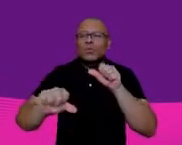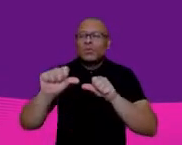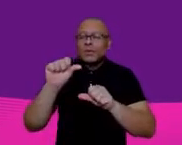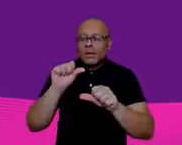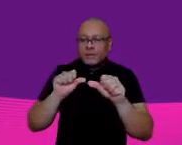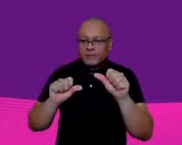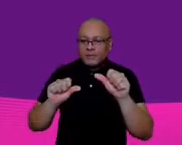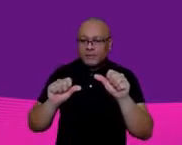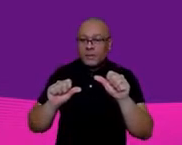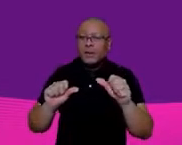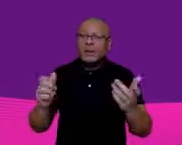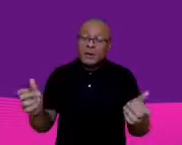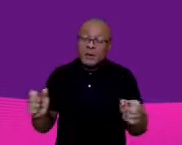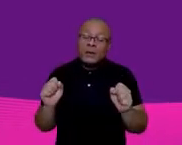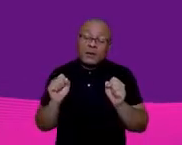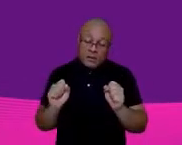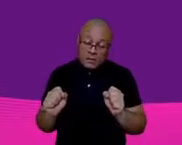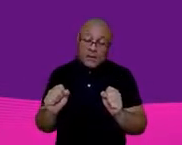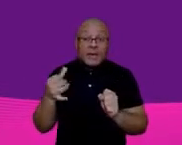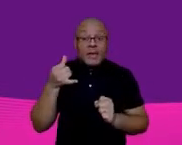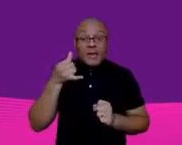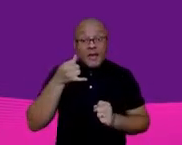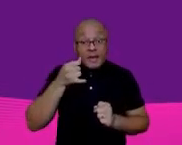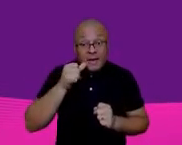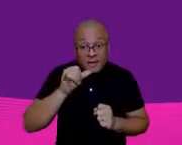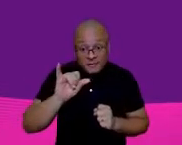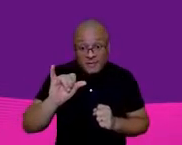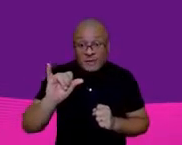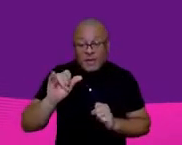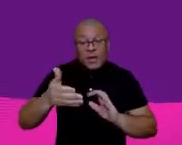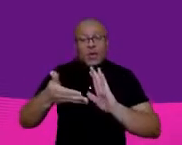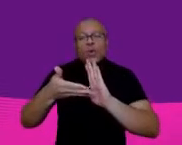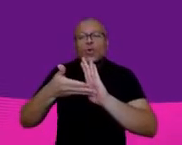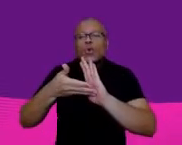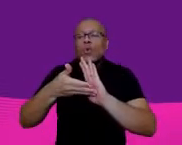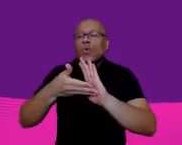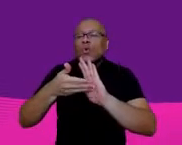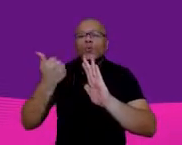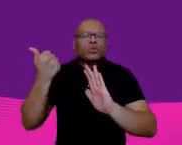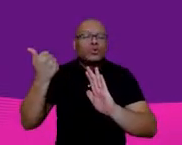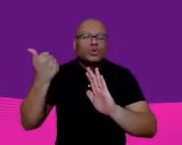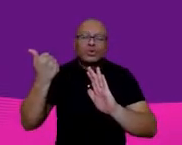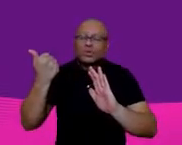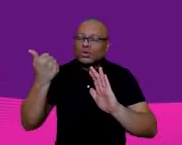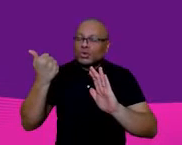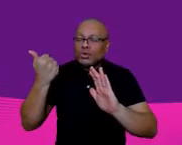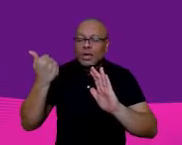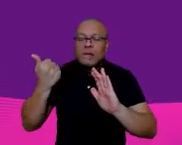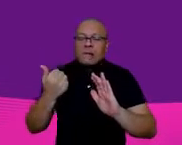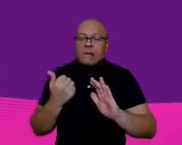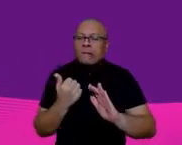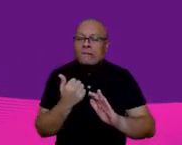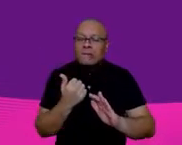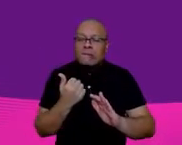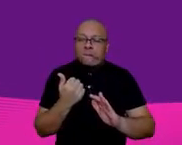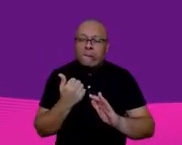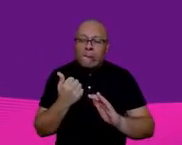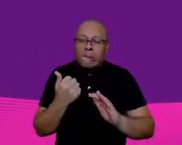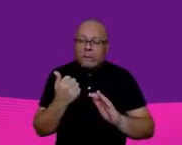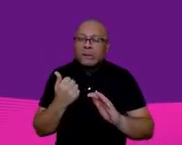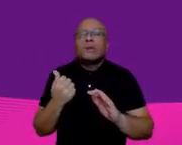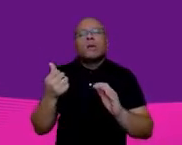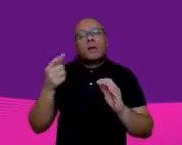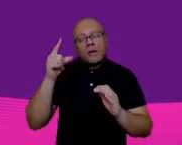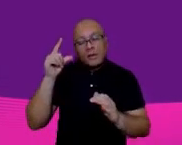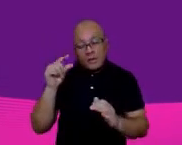nós podemos minimizar ou até eliminar parte dessa frouxidão. Então, menos trauma para o